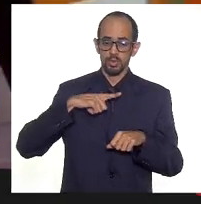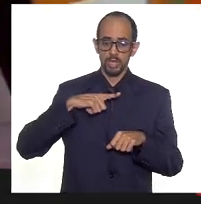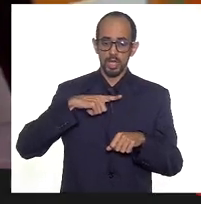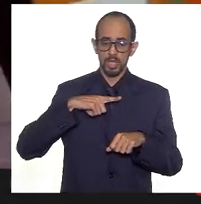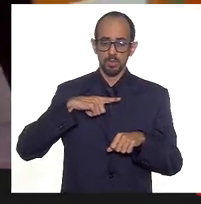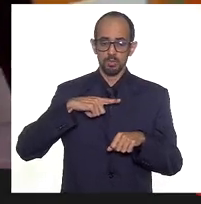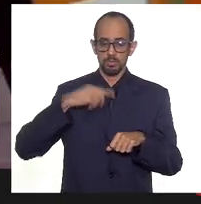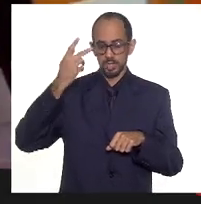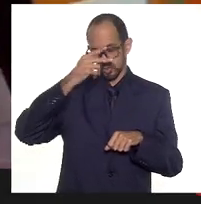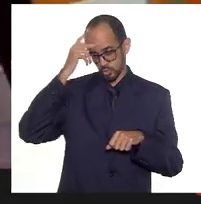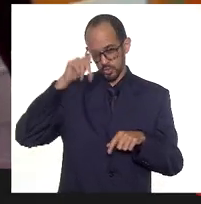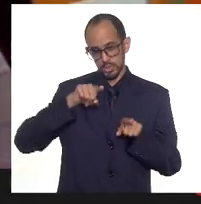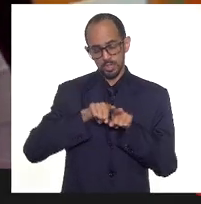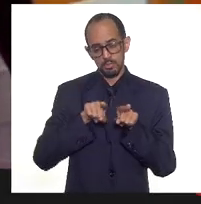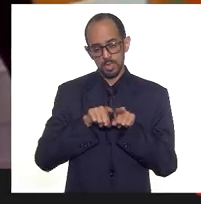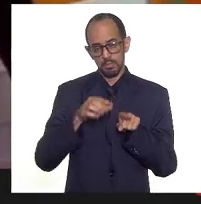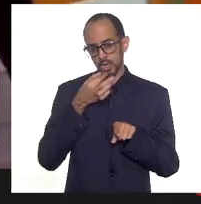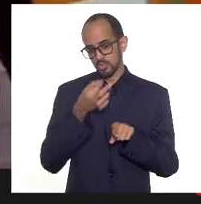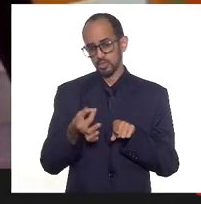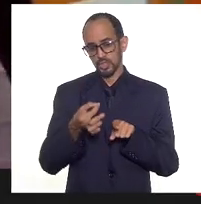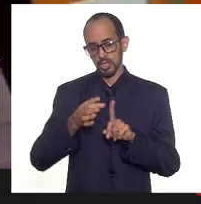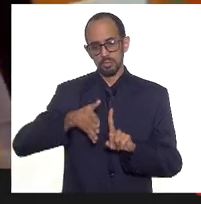umas pessoas para indicar.